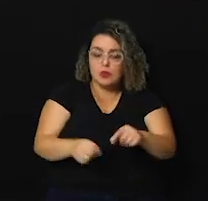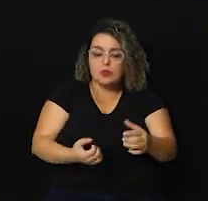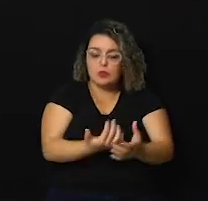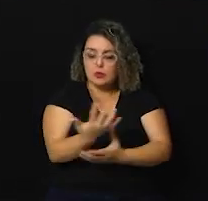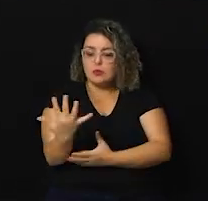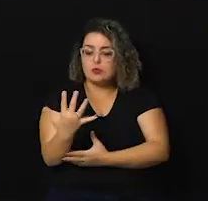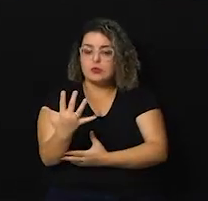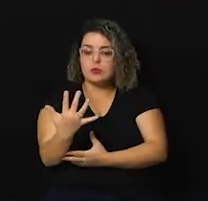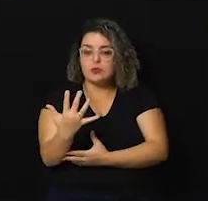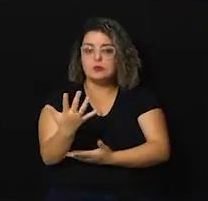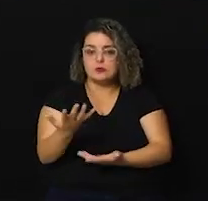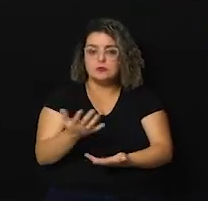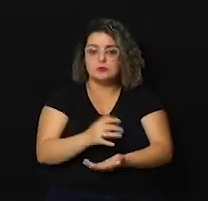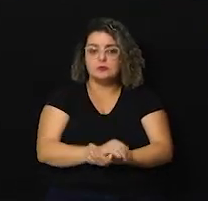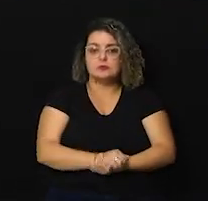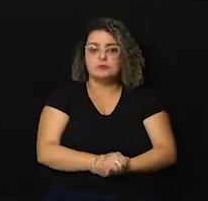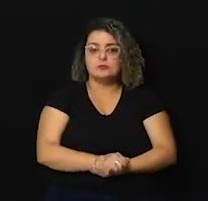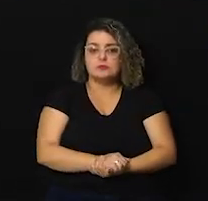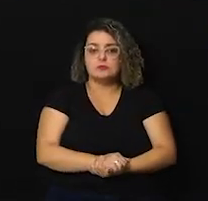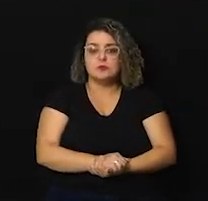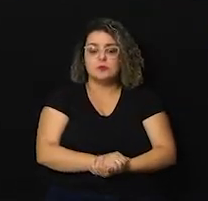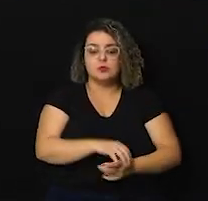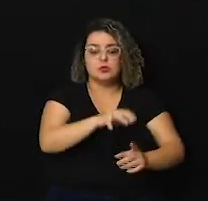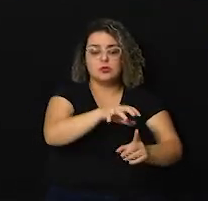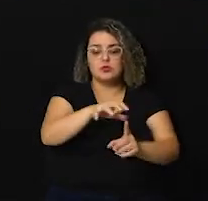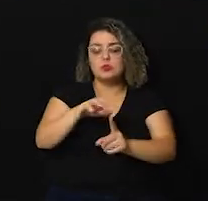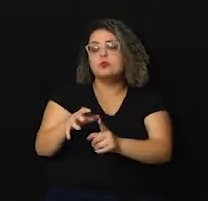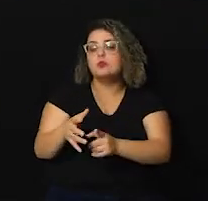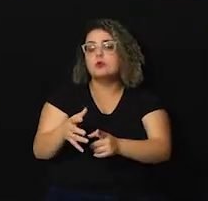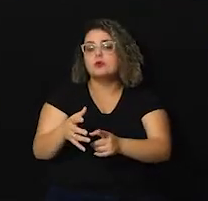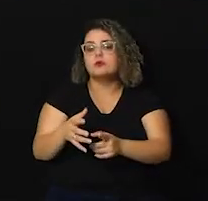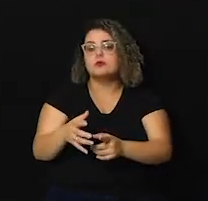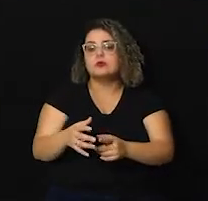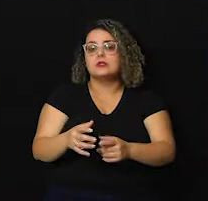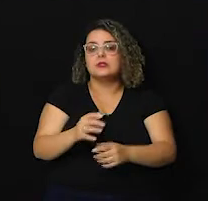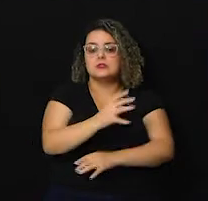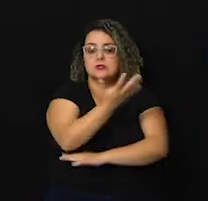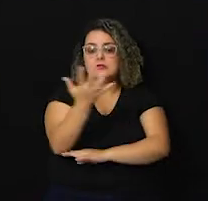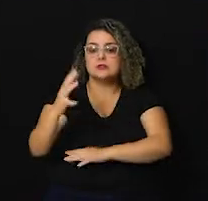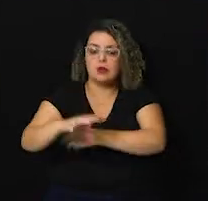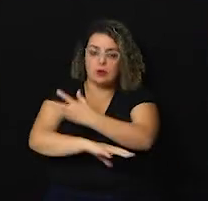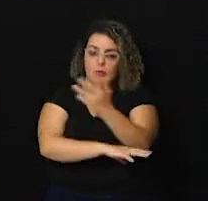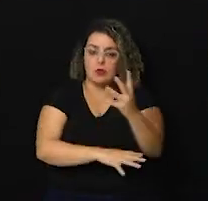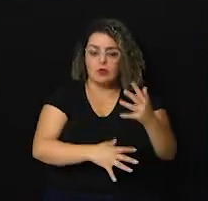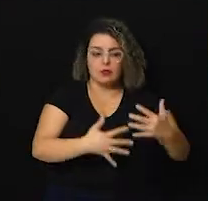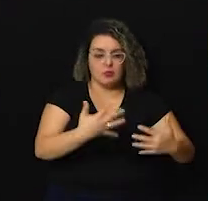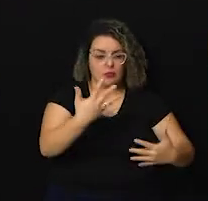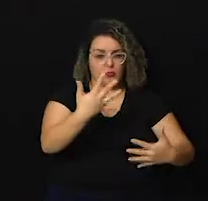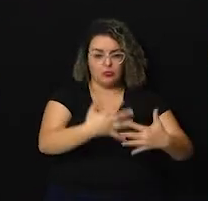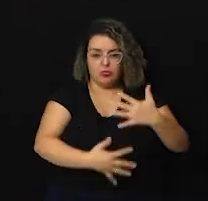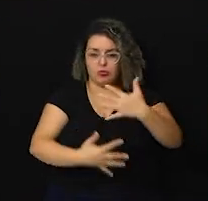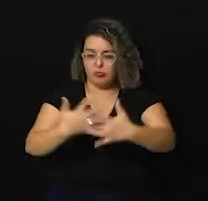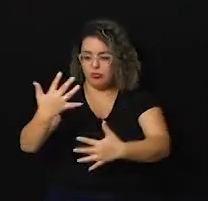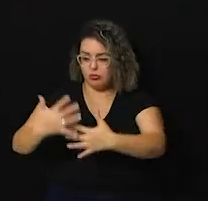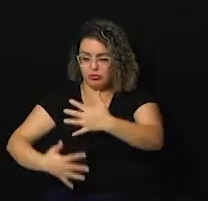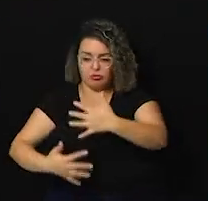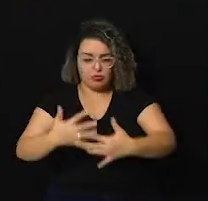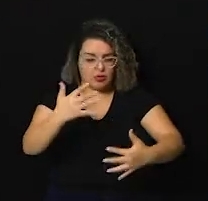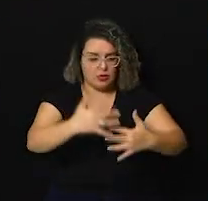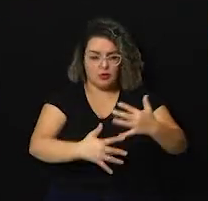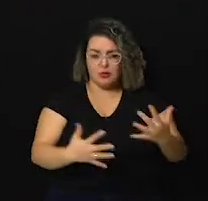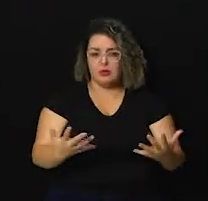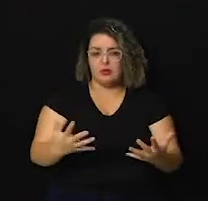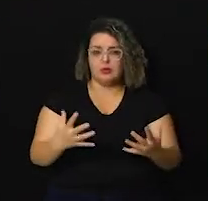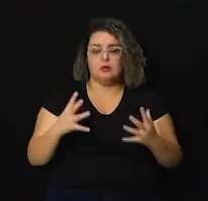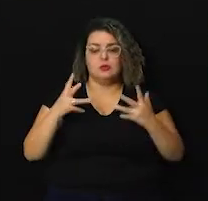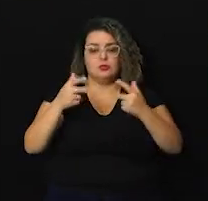ele. Ou seja, ele tem um impacto ambiental nefasto. E, na prática, os